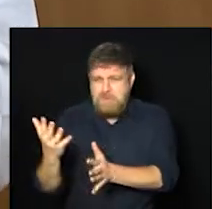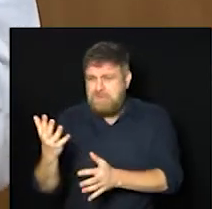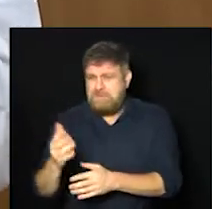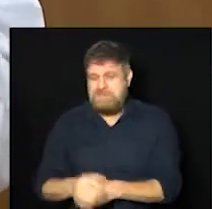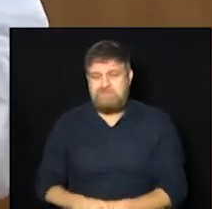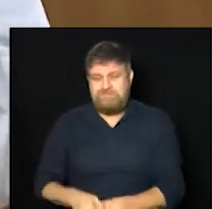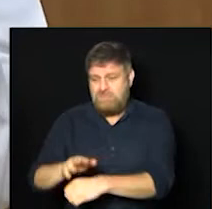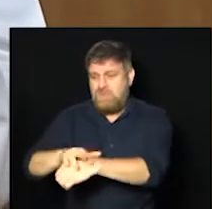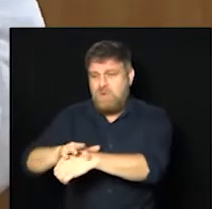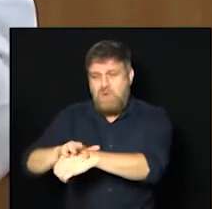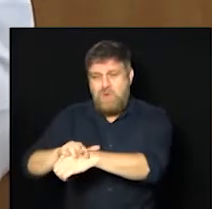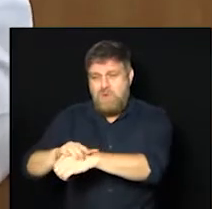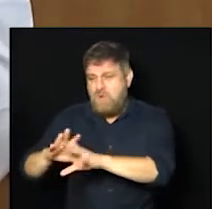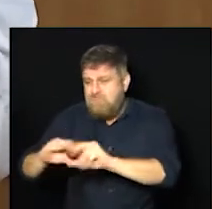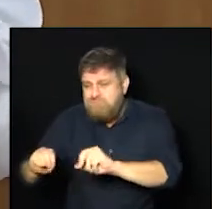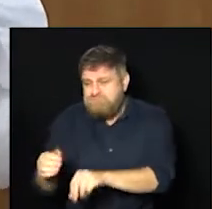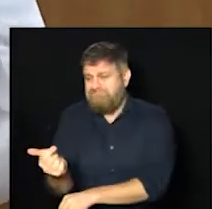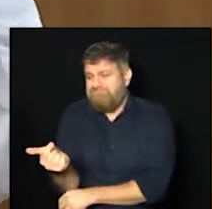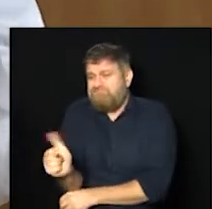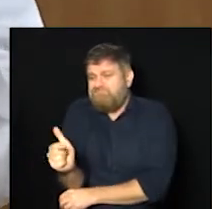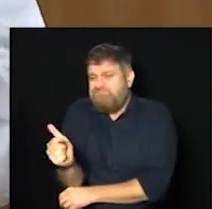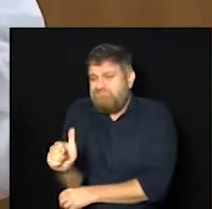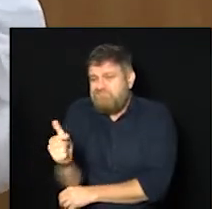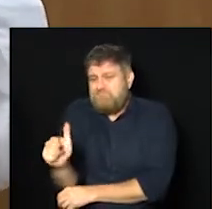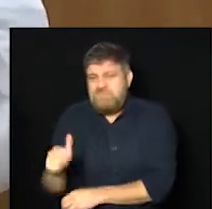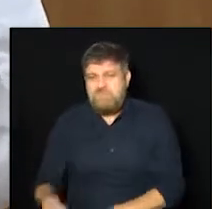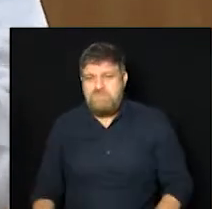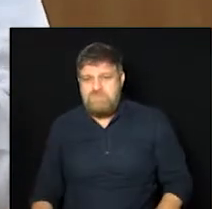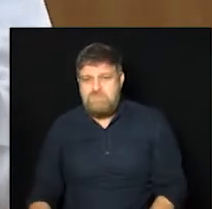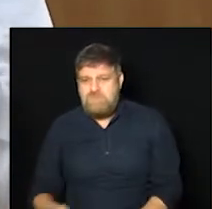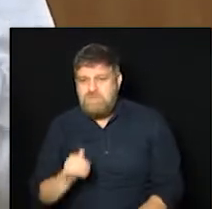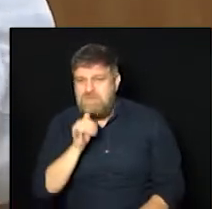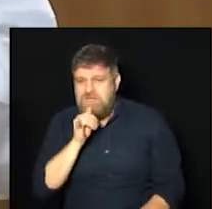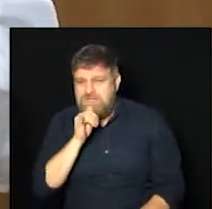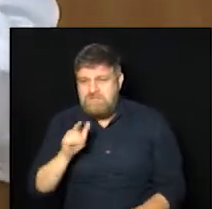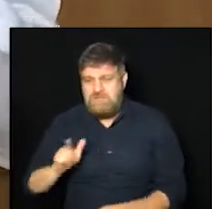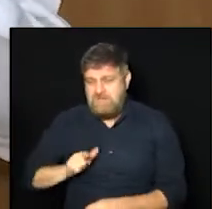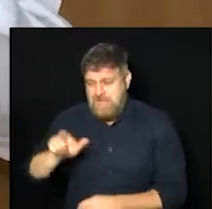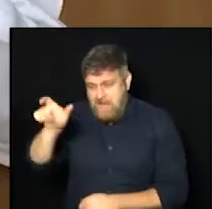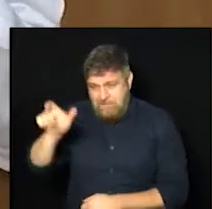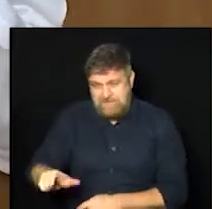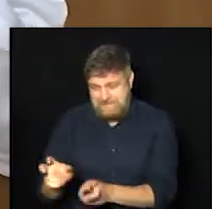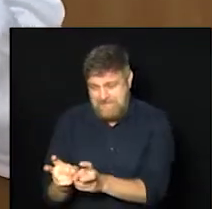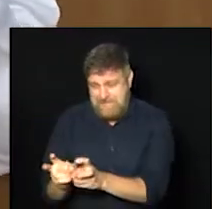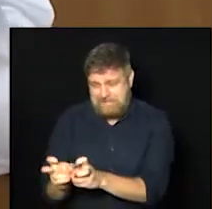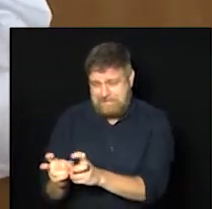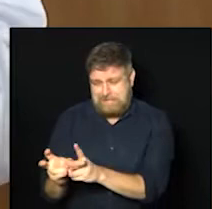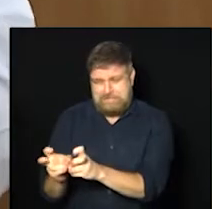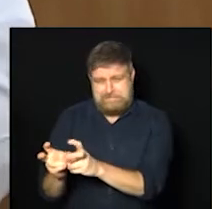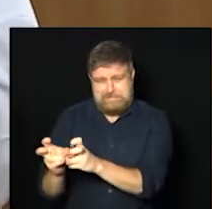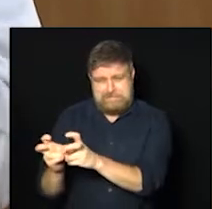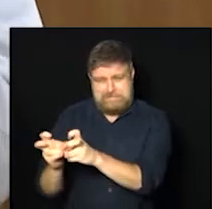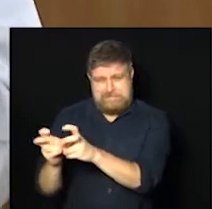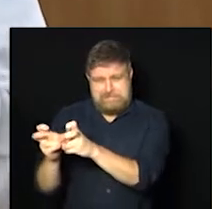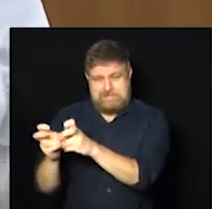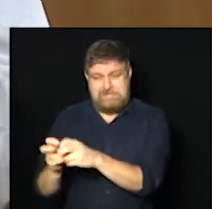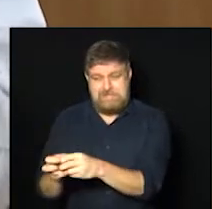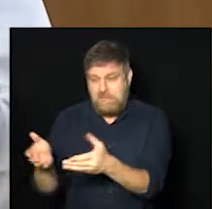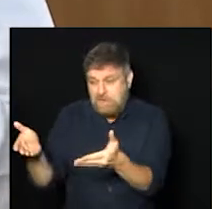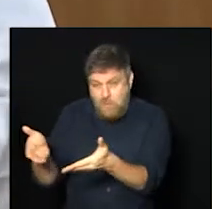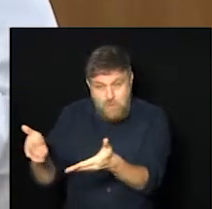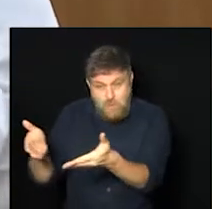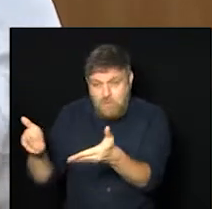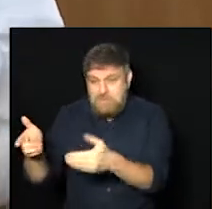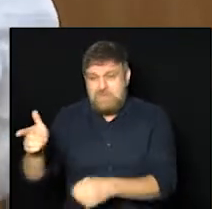não tem cura. Por exemplo, os linfomas de baixo grau de malignidade, hoje, mesmo